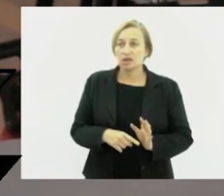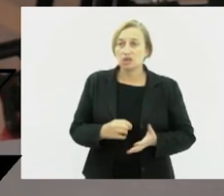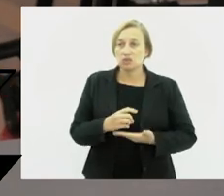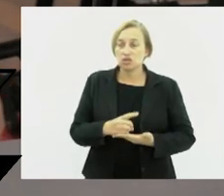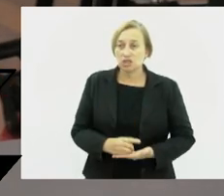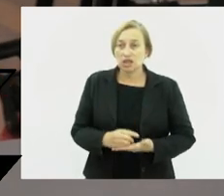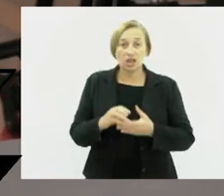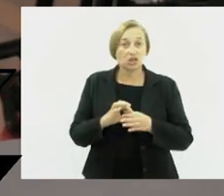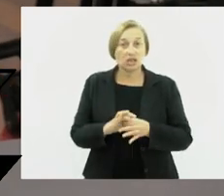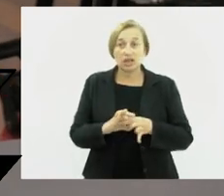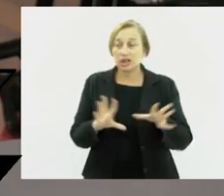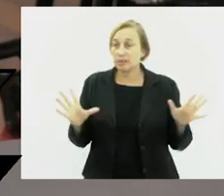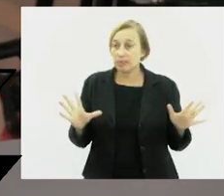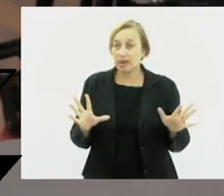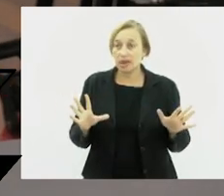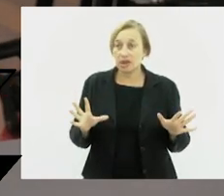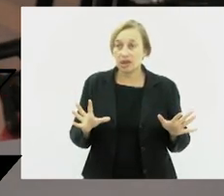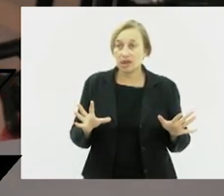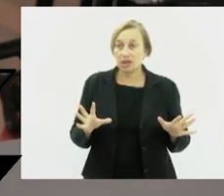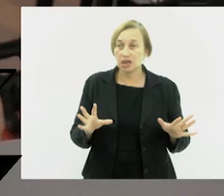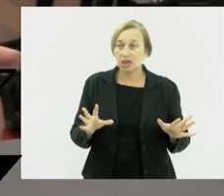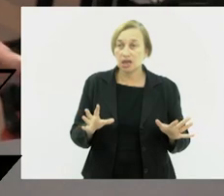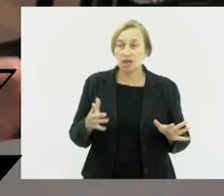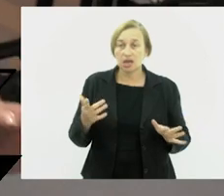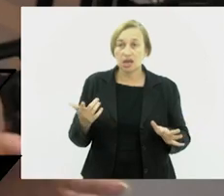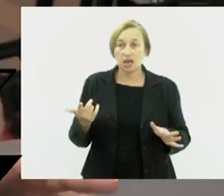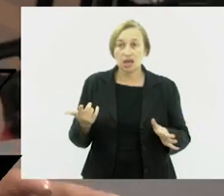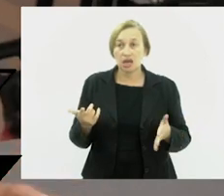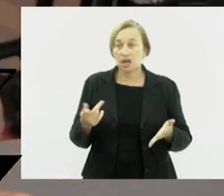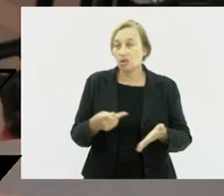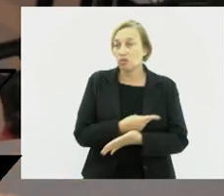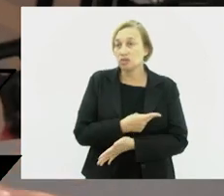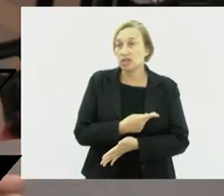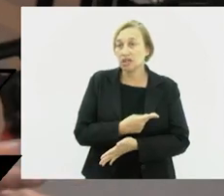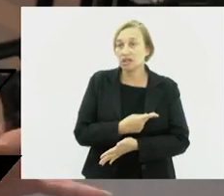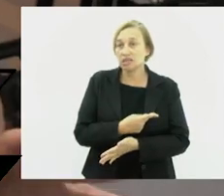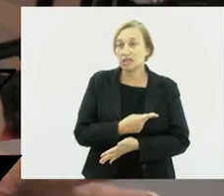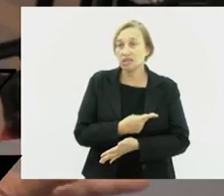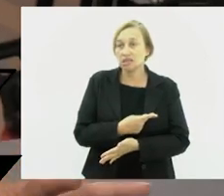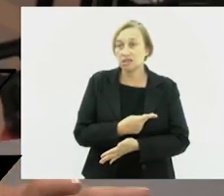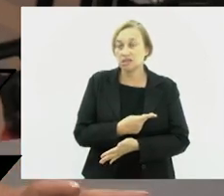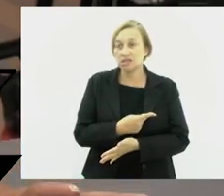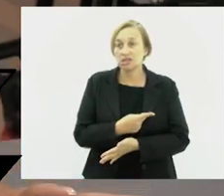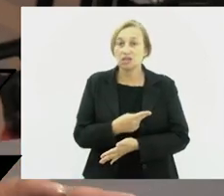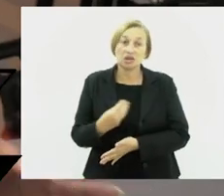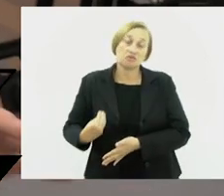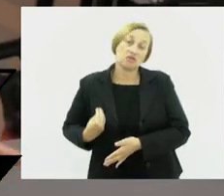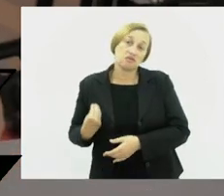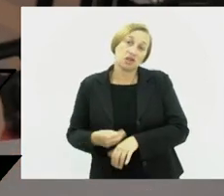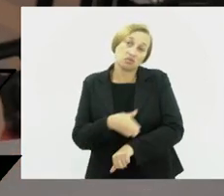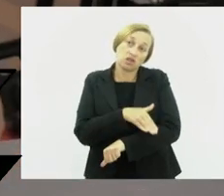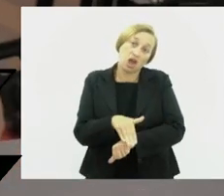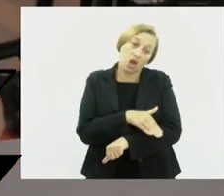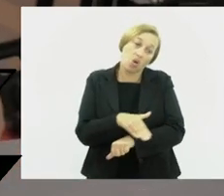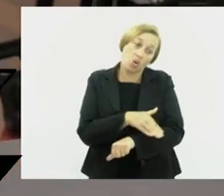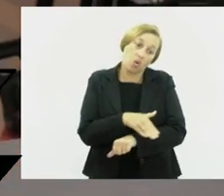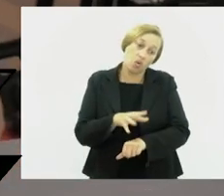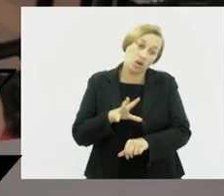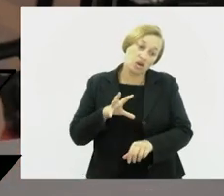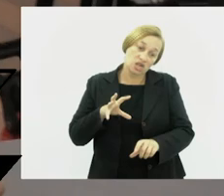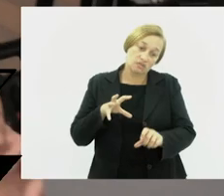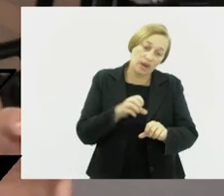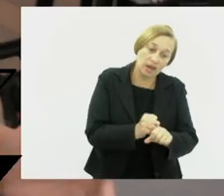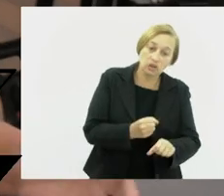Solta, acontece isso e aquilo, e alguém pega. Geralmente, acaba ficando pelas ruas, atacando outros animais,